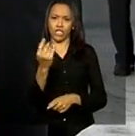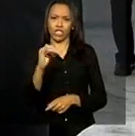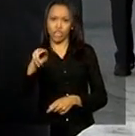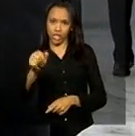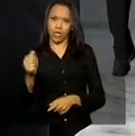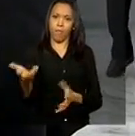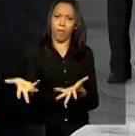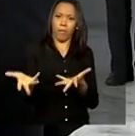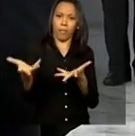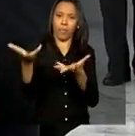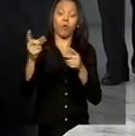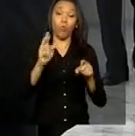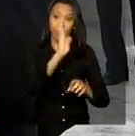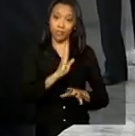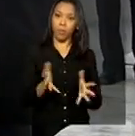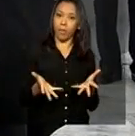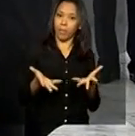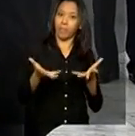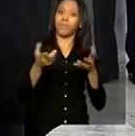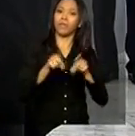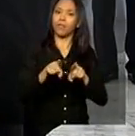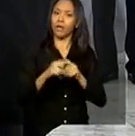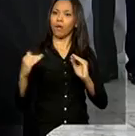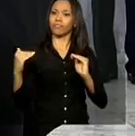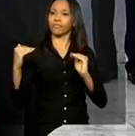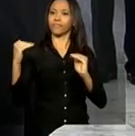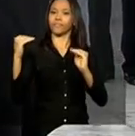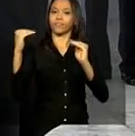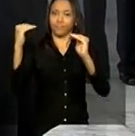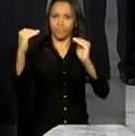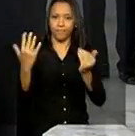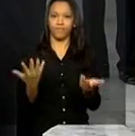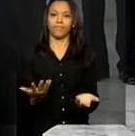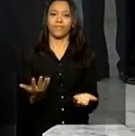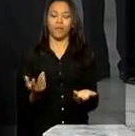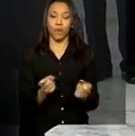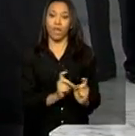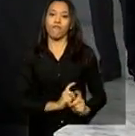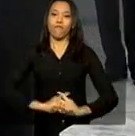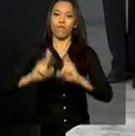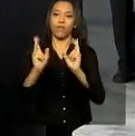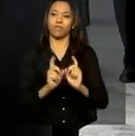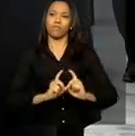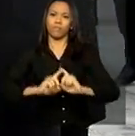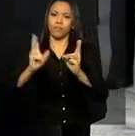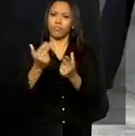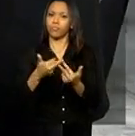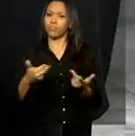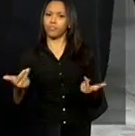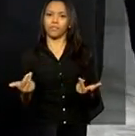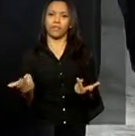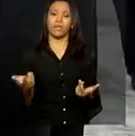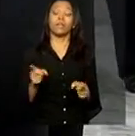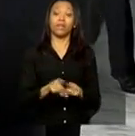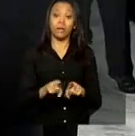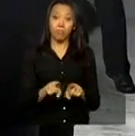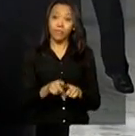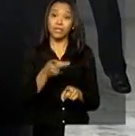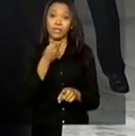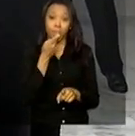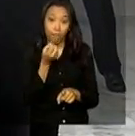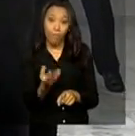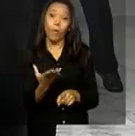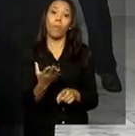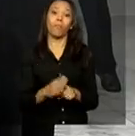mais espaço, uma série de produtos importantes para a pauta de exportação brasileira terão em termos de balança comercial, sobretudo os